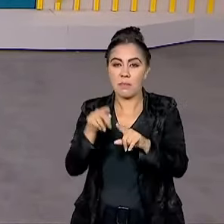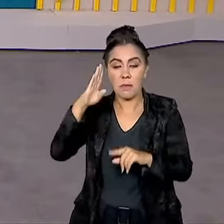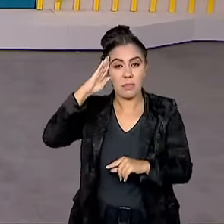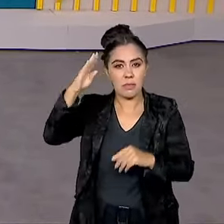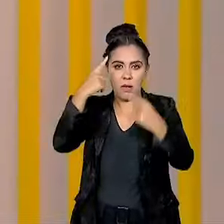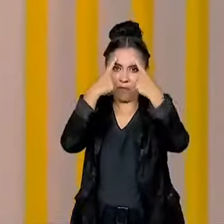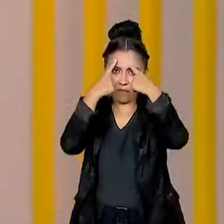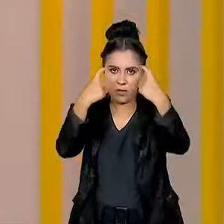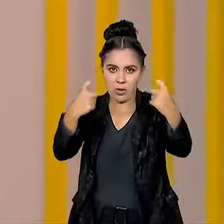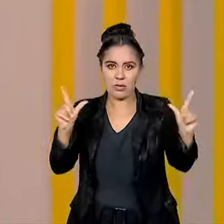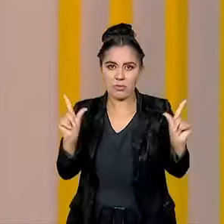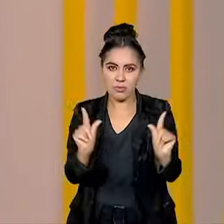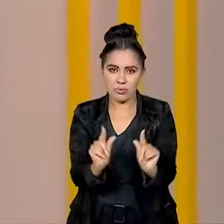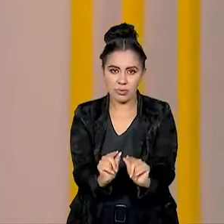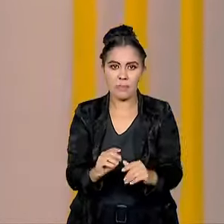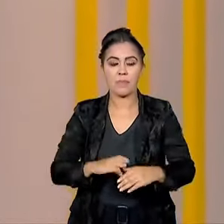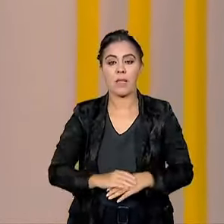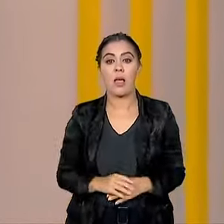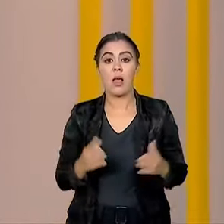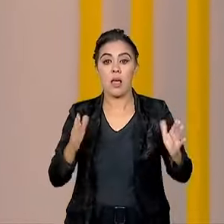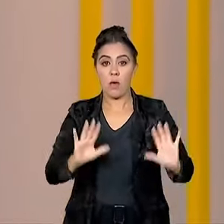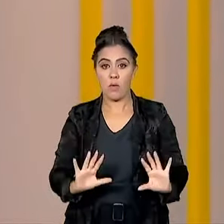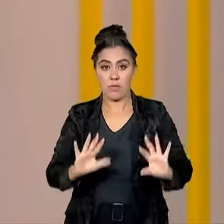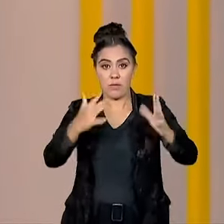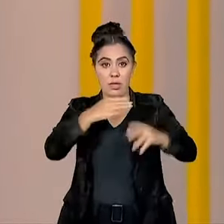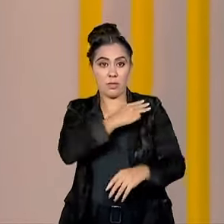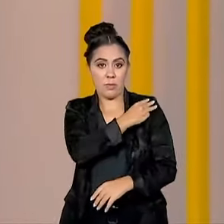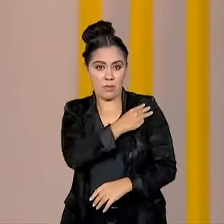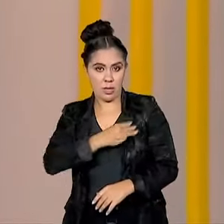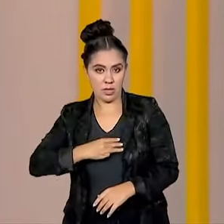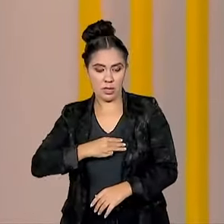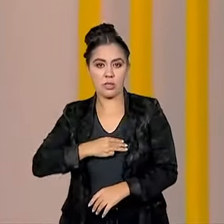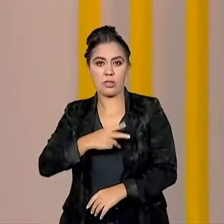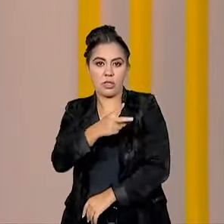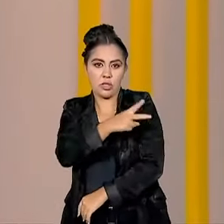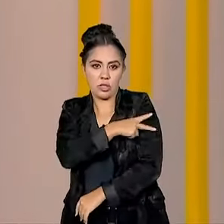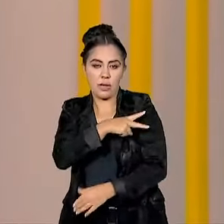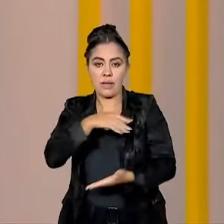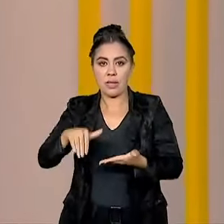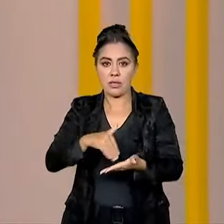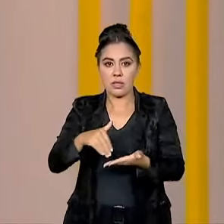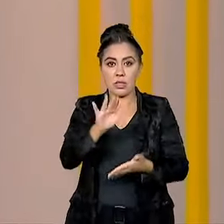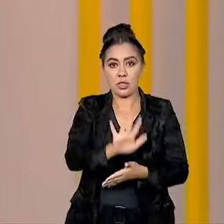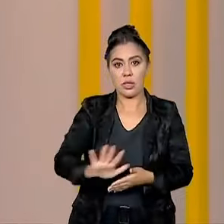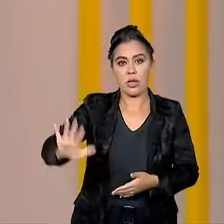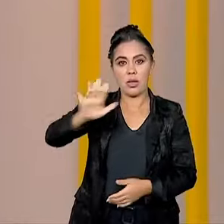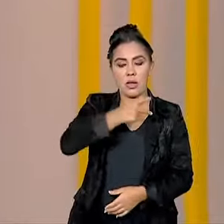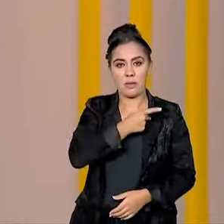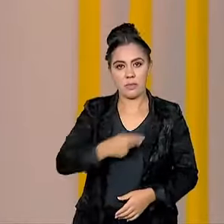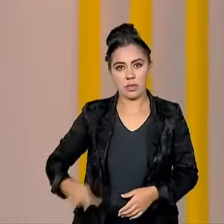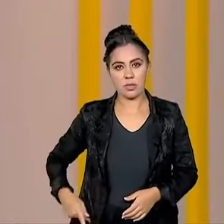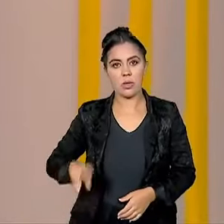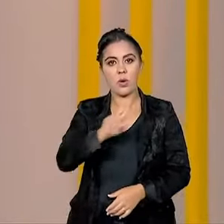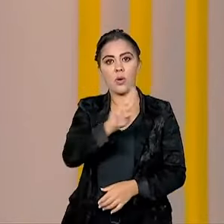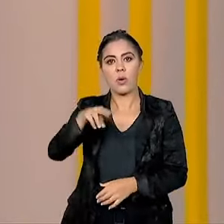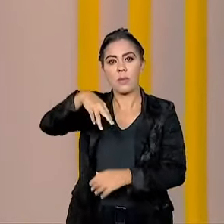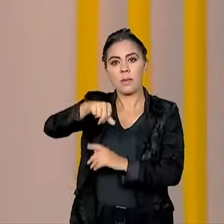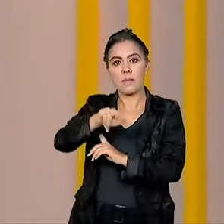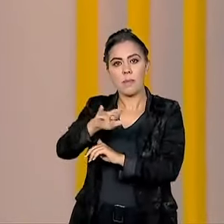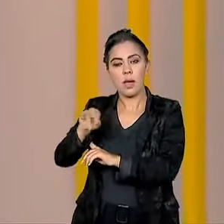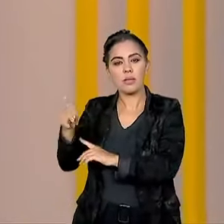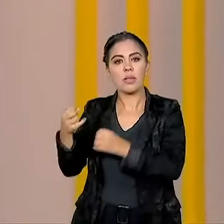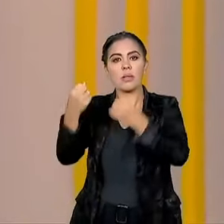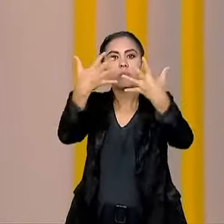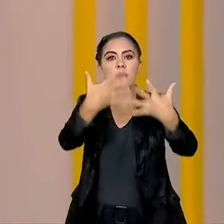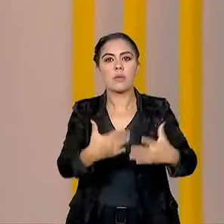violência. No evento, o ministro-chefe da Secretaria-Geral da Presidência da República, Márcio Macedo, disse que a